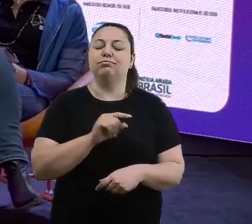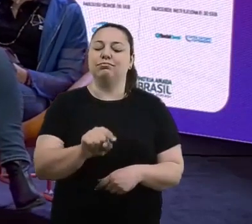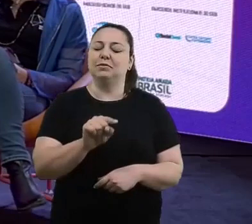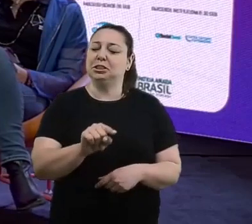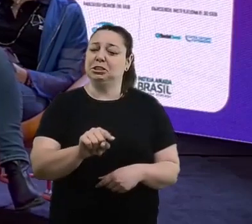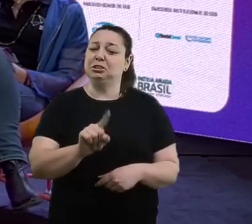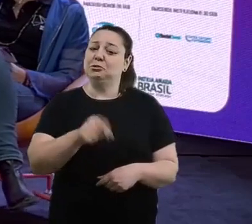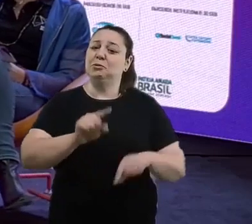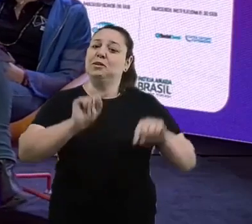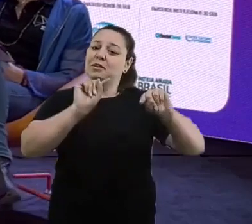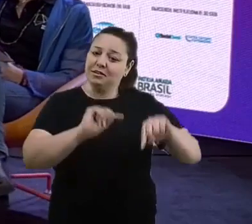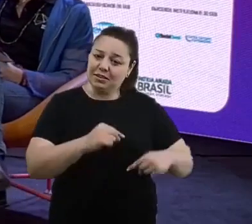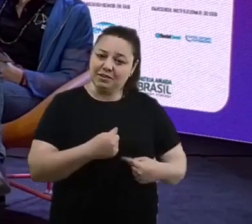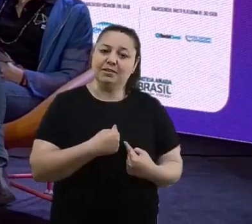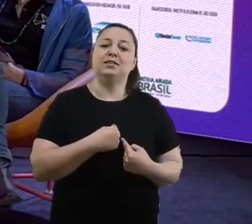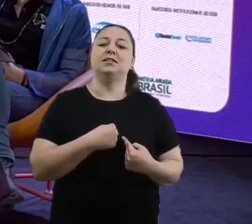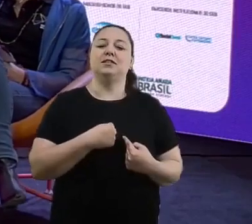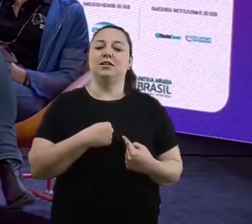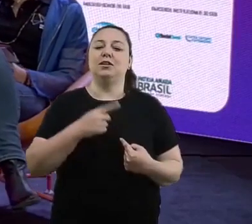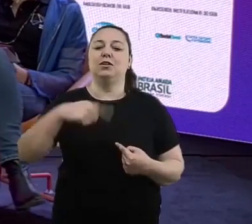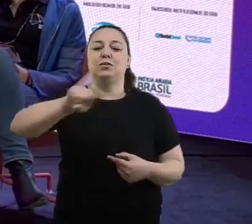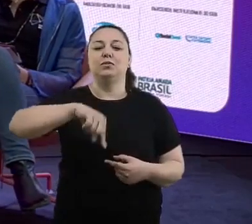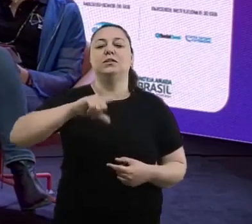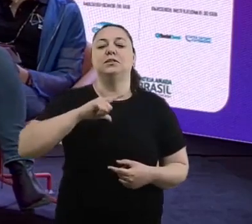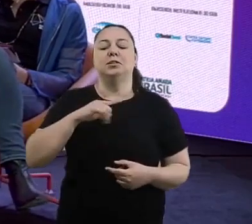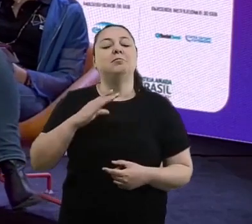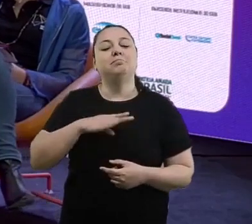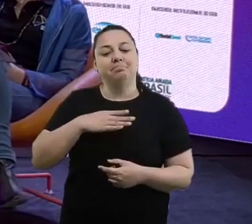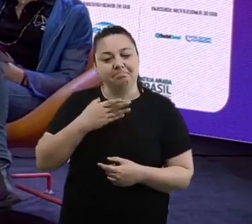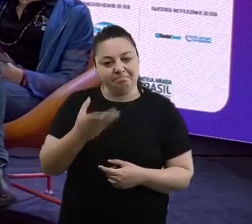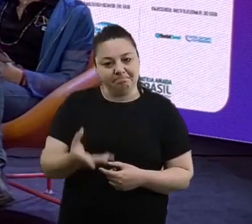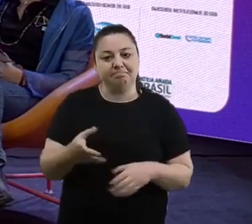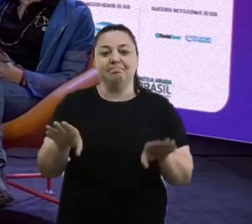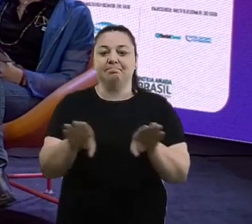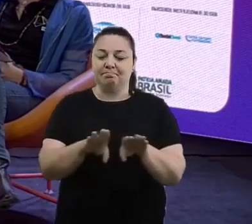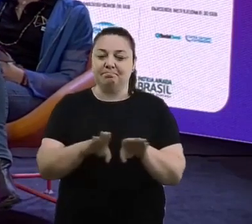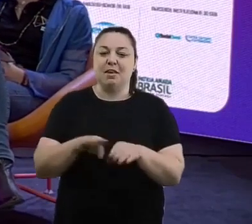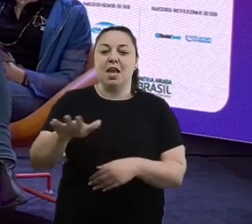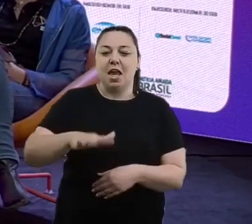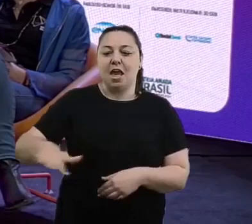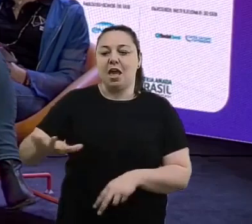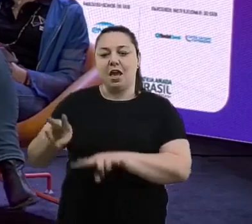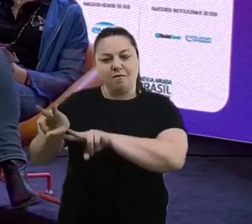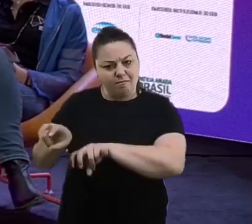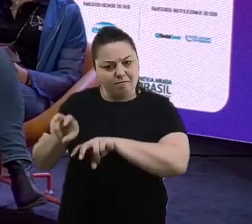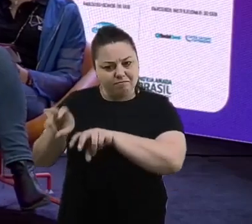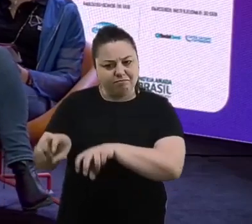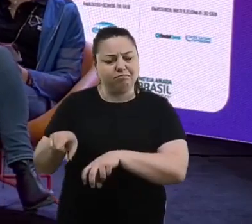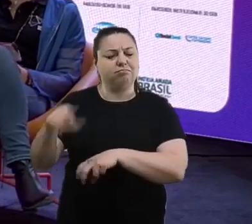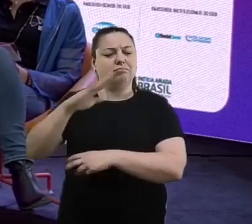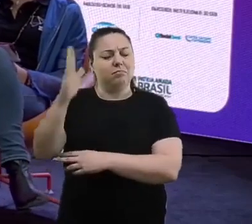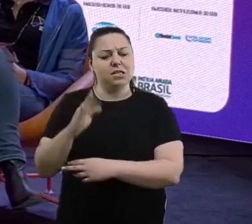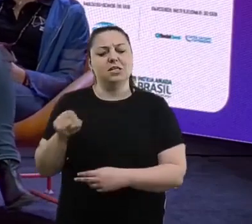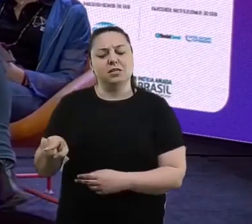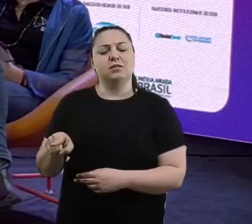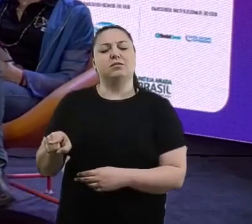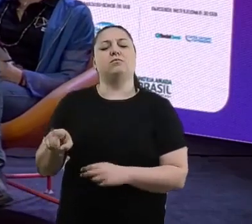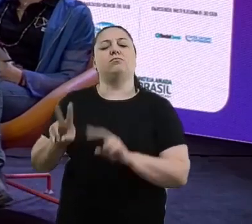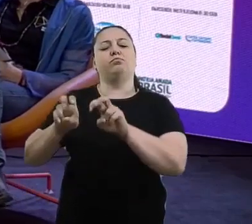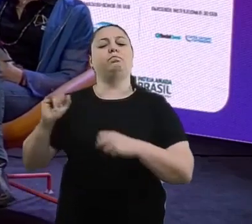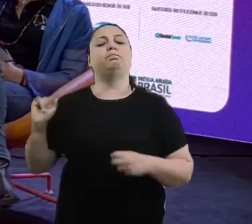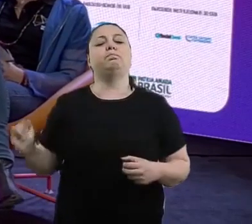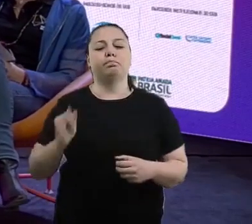predição. E o nosso objetivo, que é automatizar realmente o monitoramento, né, ele vai ser possível a partir do desenvolvimento do BI, e nós